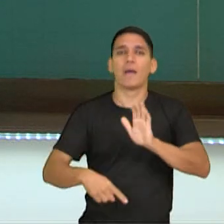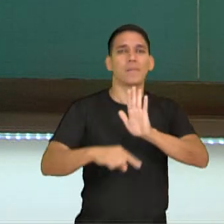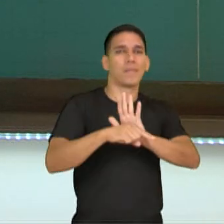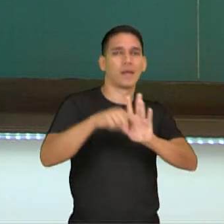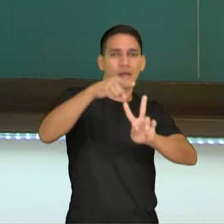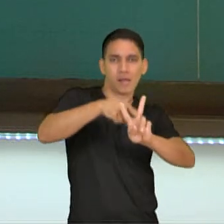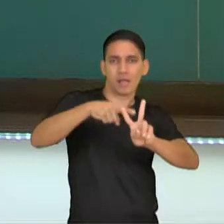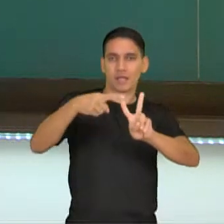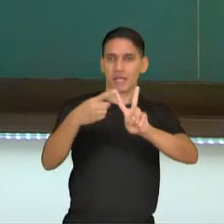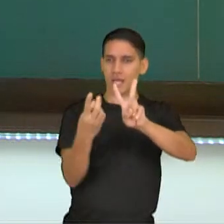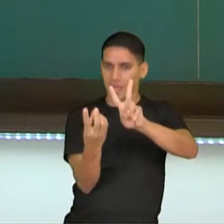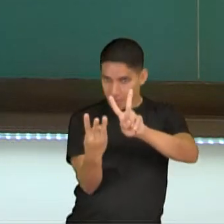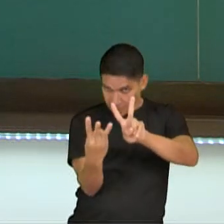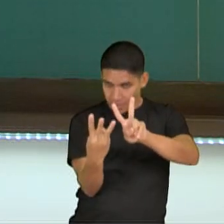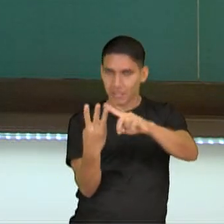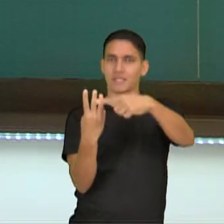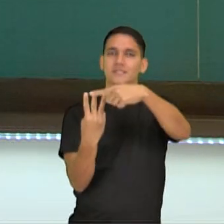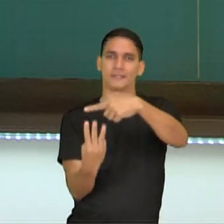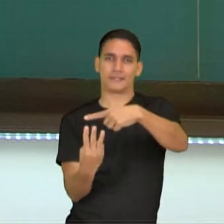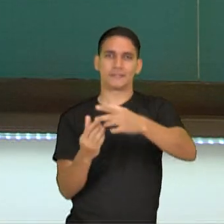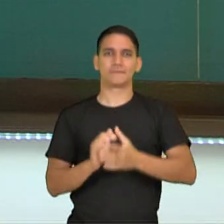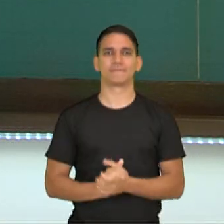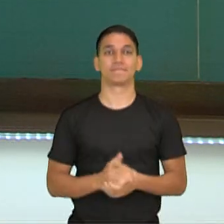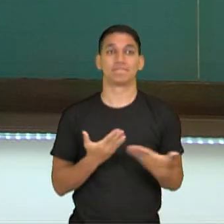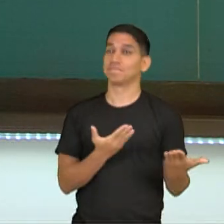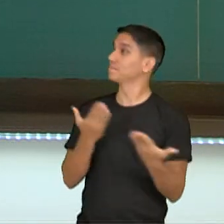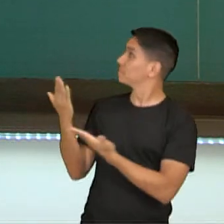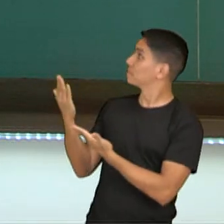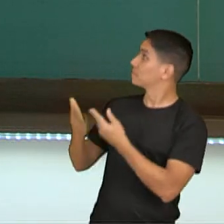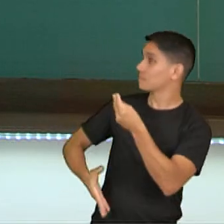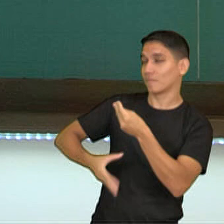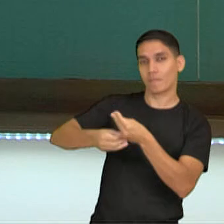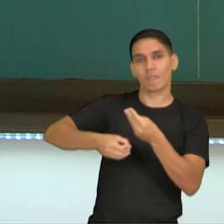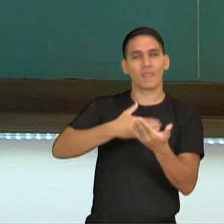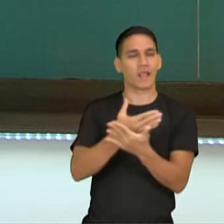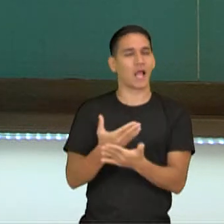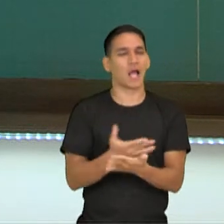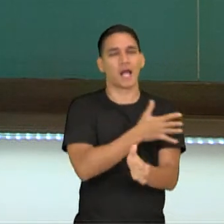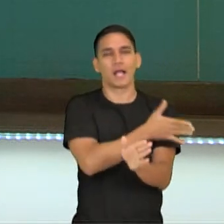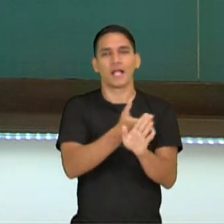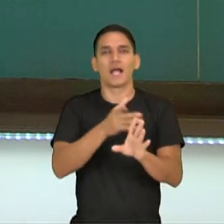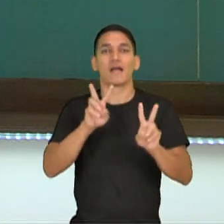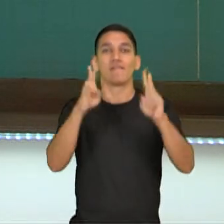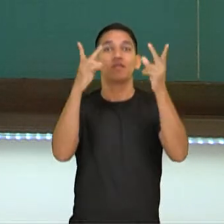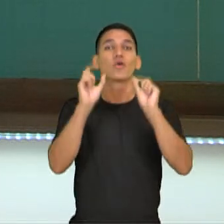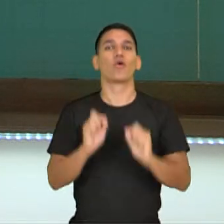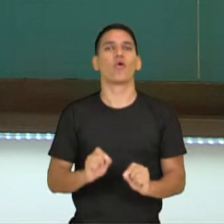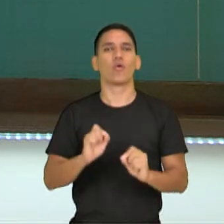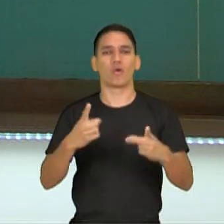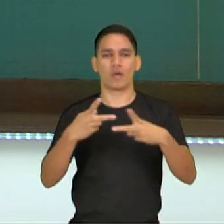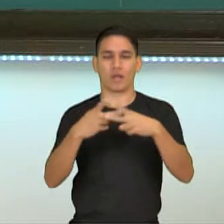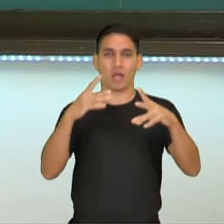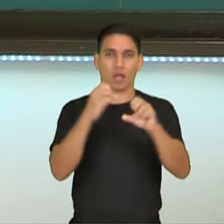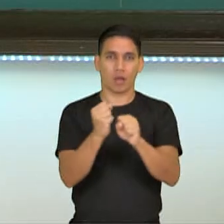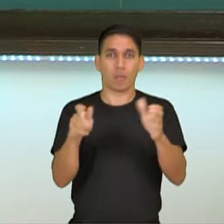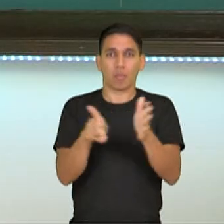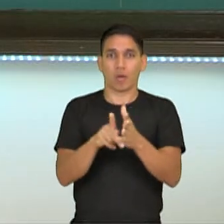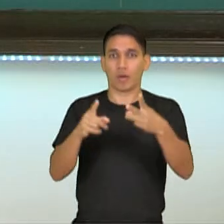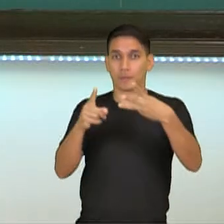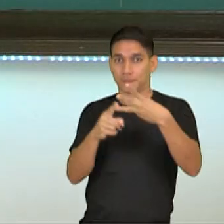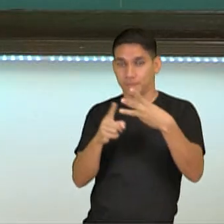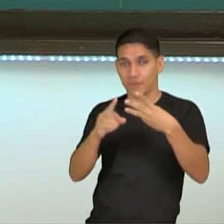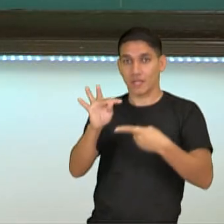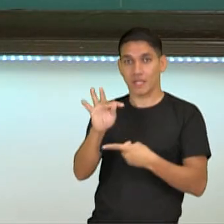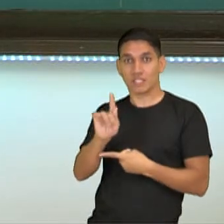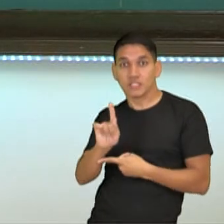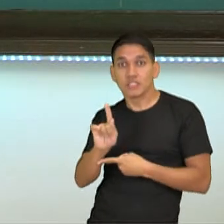3 sobre 3, ok? Então aqui, nesta aula, nós vimos aí os valores notáveis de tangente para